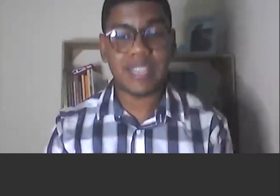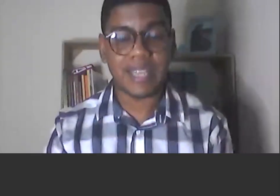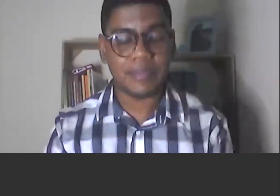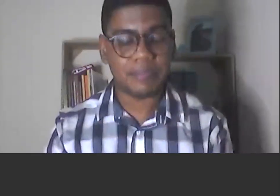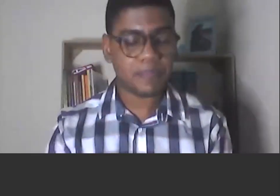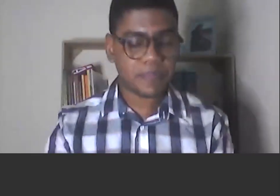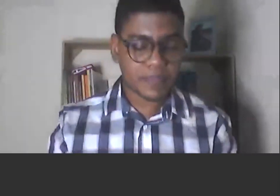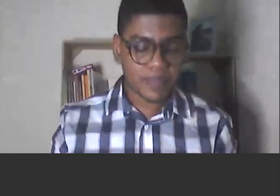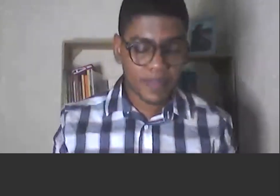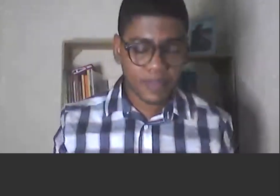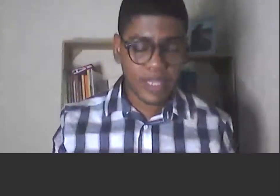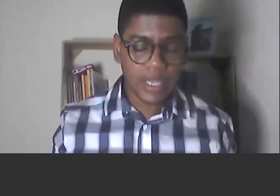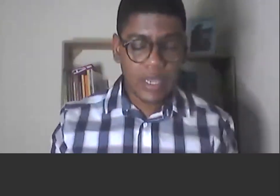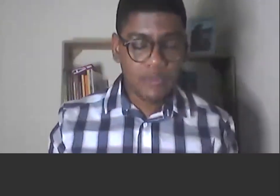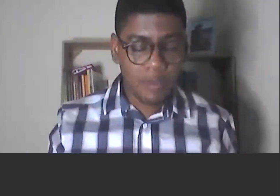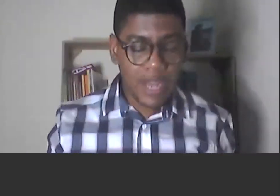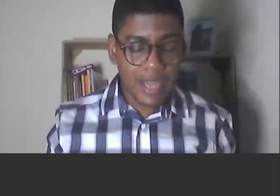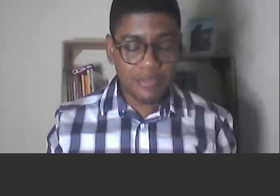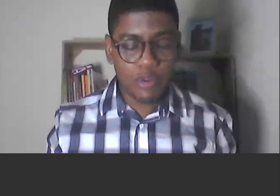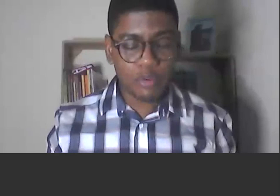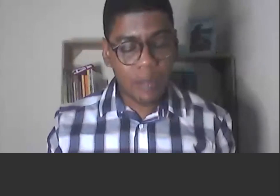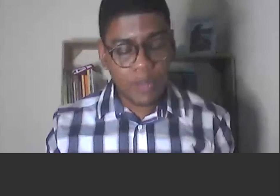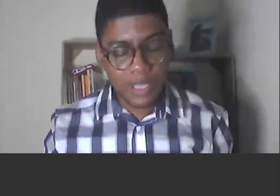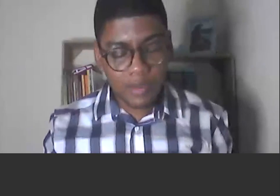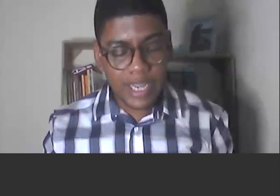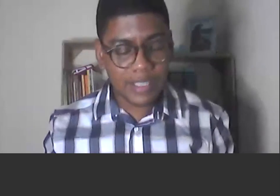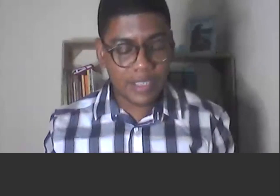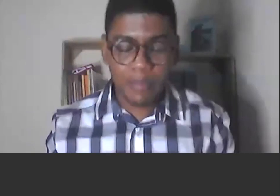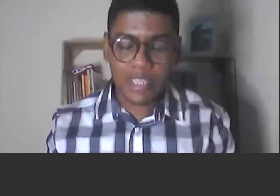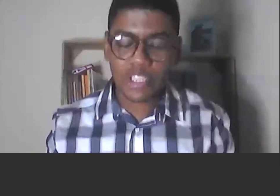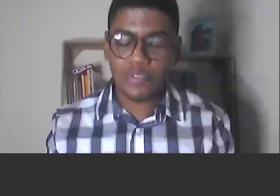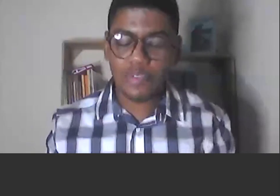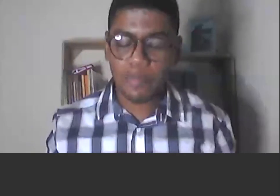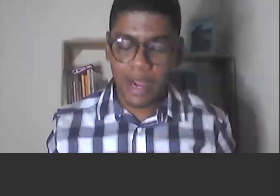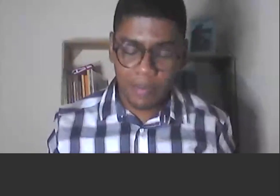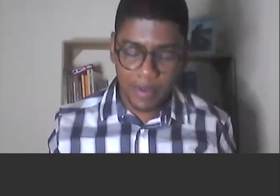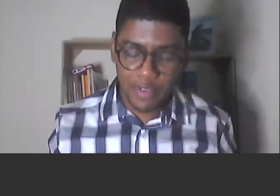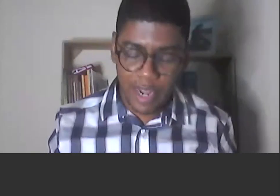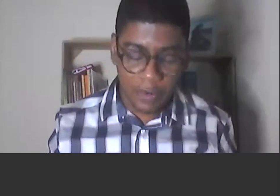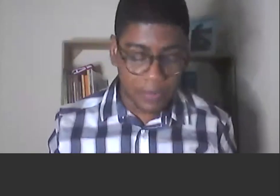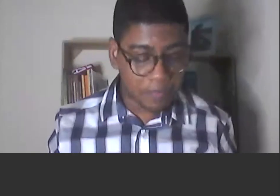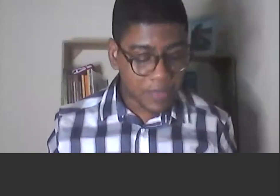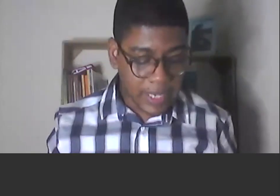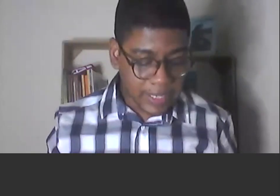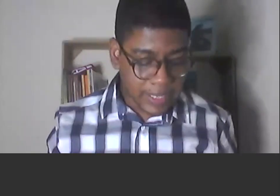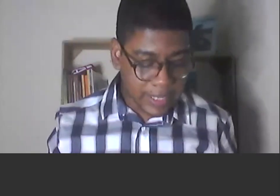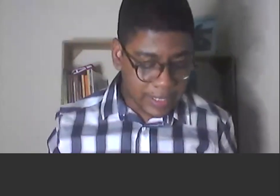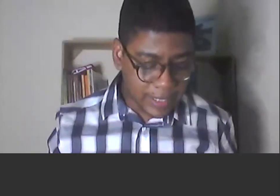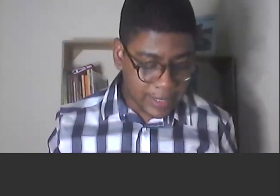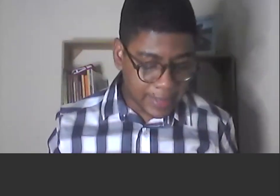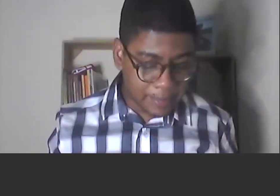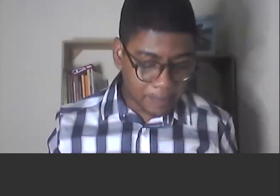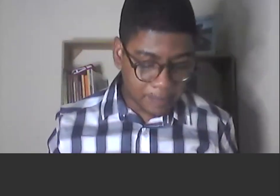está sendo passada. Vamos lá, voltar um pouquinho nesses verbos que a gente viu agora pelo final.